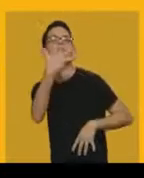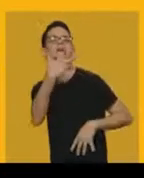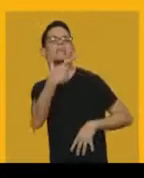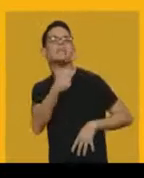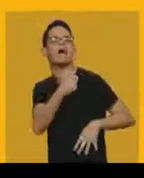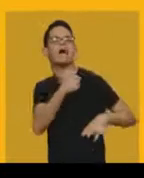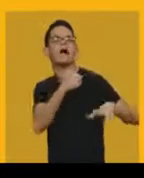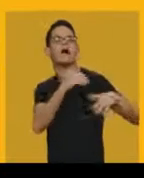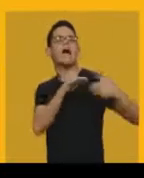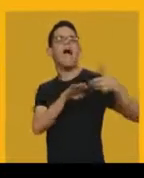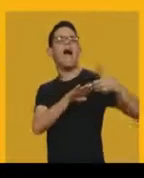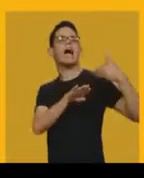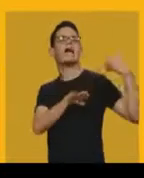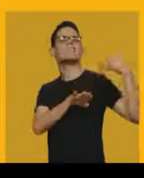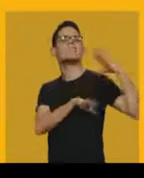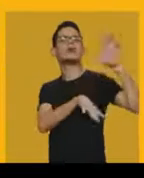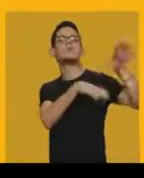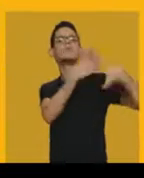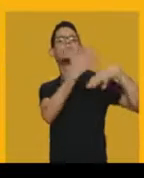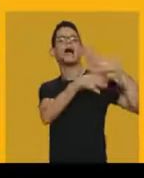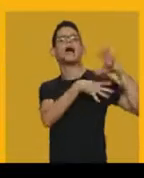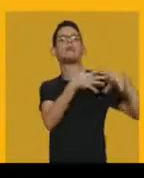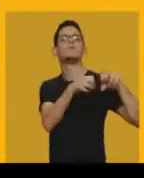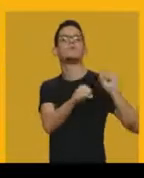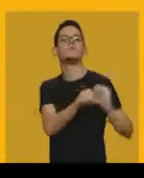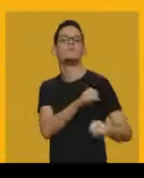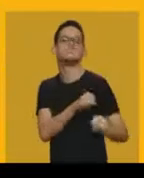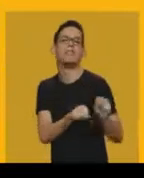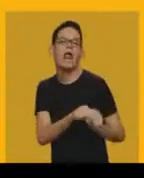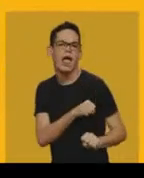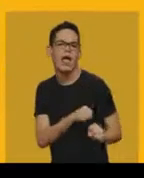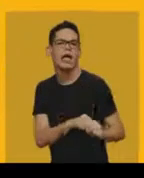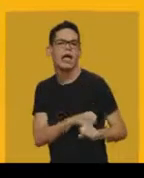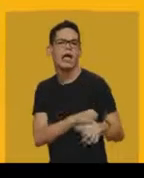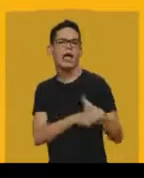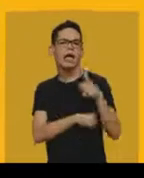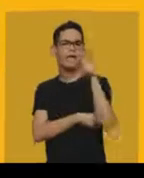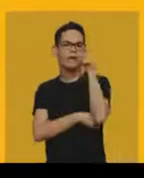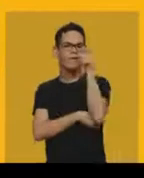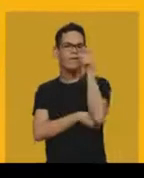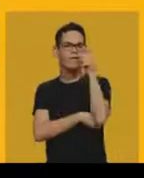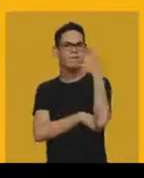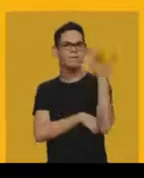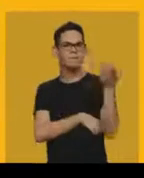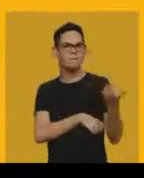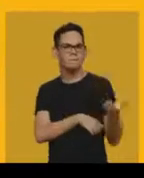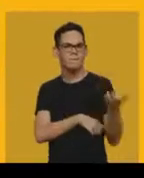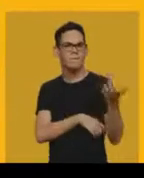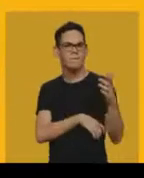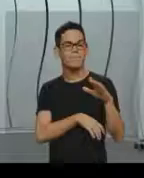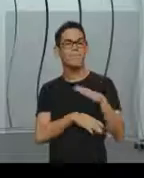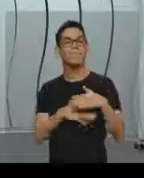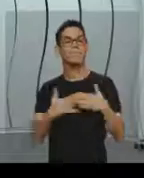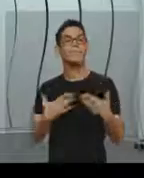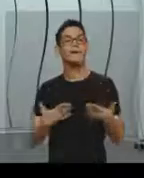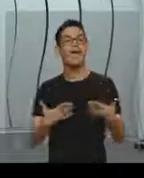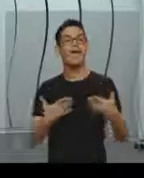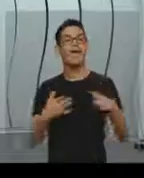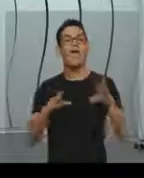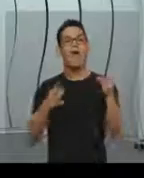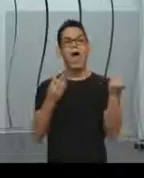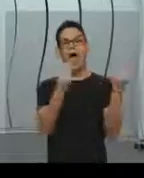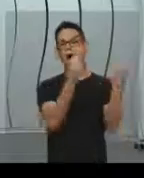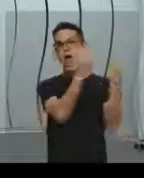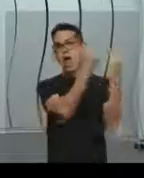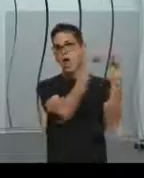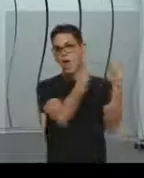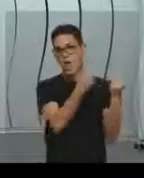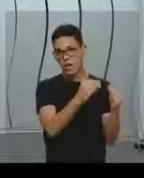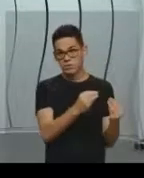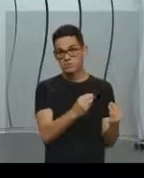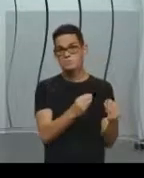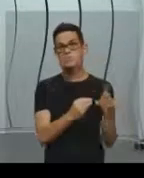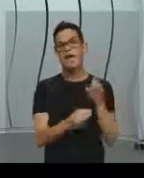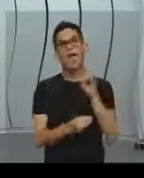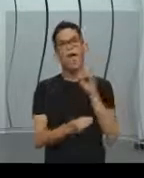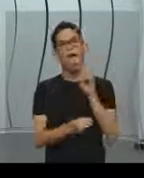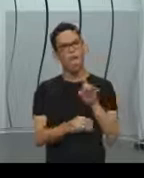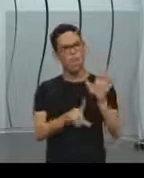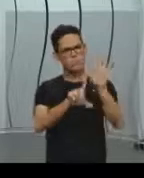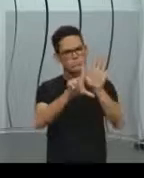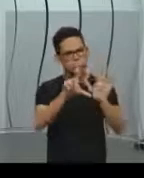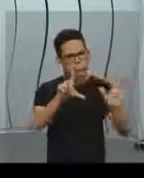Estraga qualquer fotografia. Então, uma composição, ela é essencial para que a sua fotografia